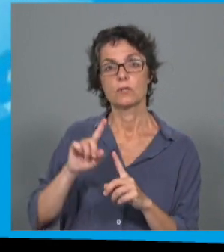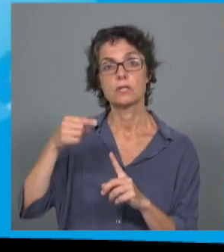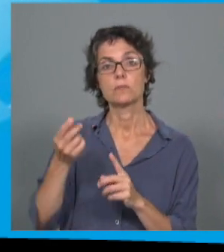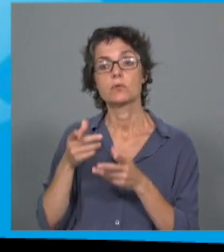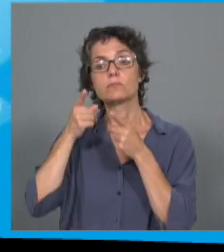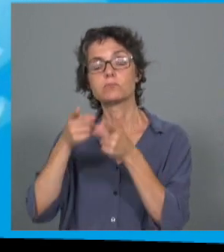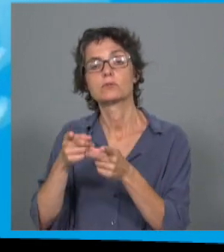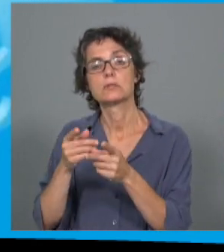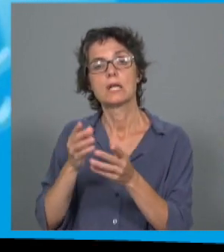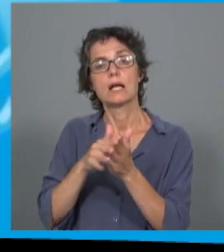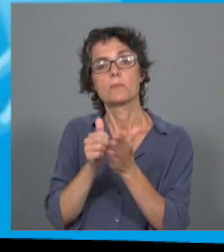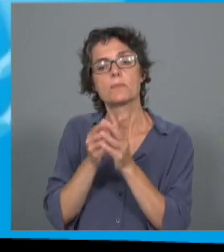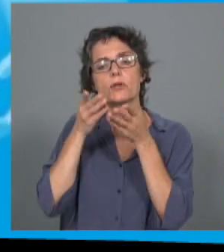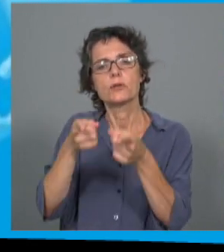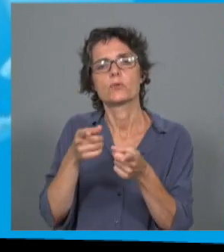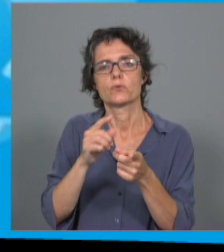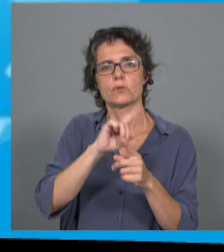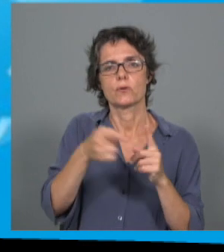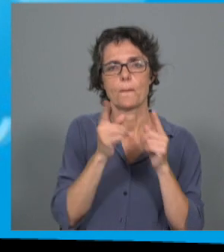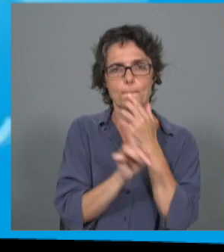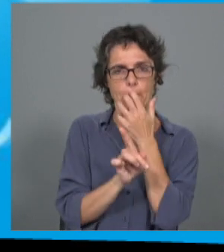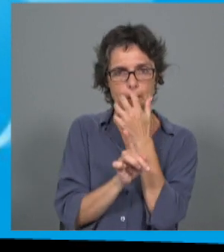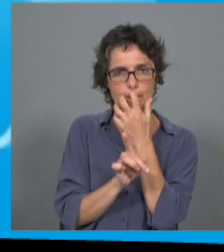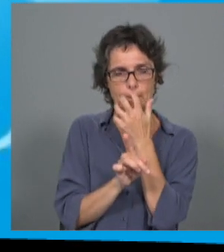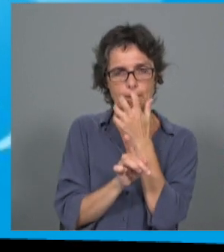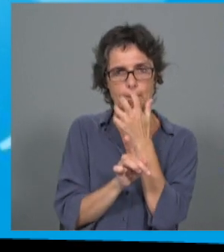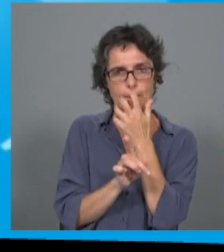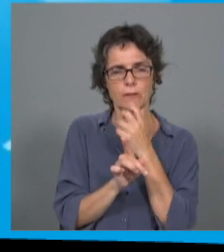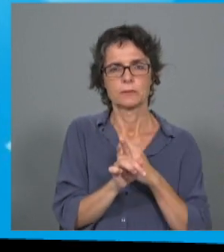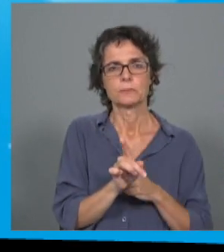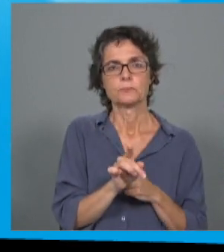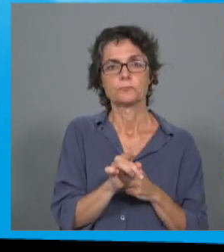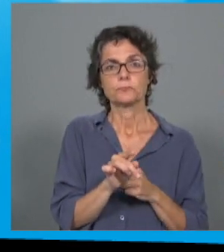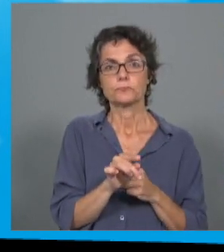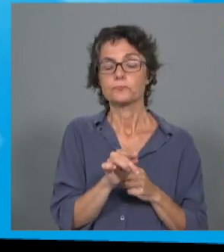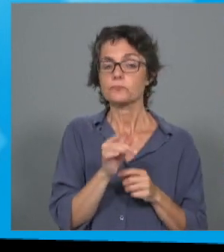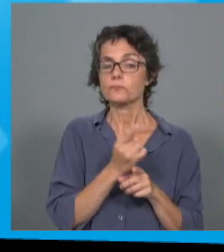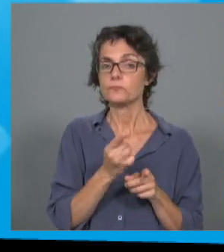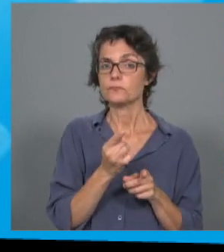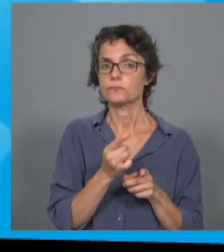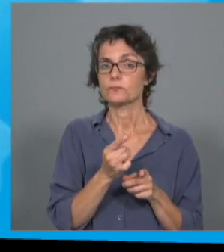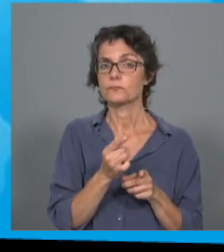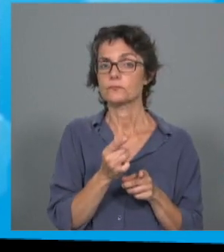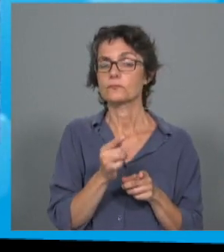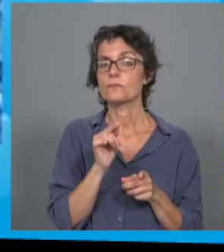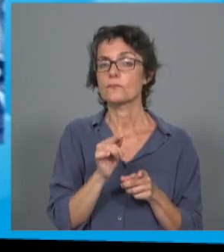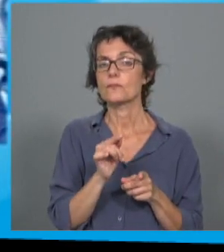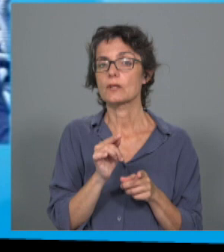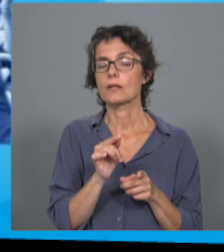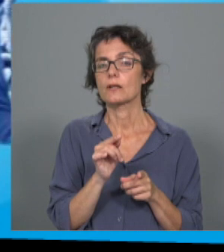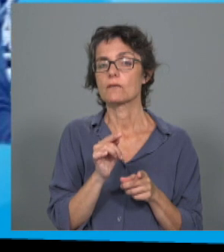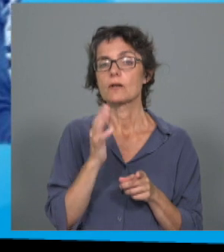1º ano, visto que este ano se vai vai observar uma reformulação do